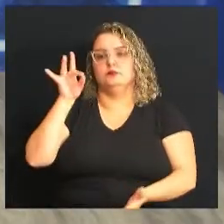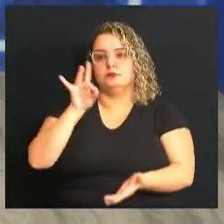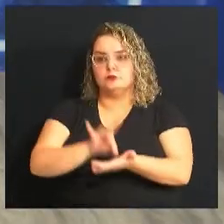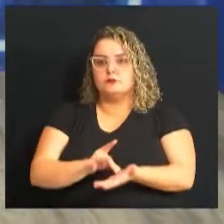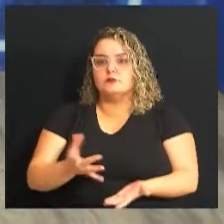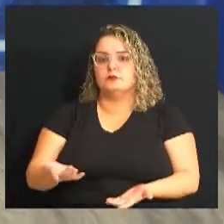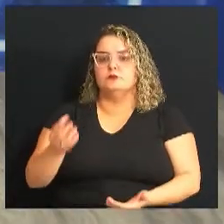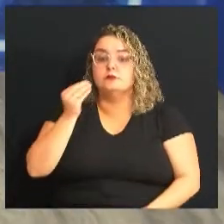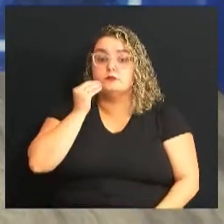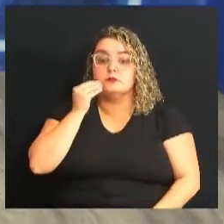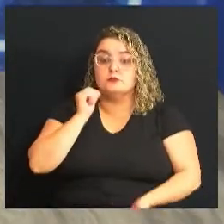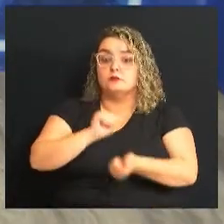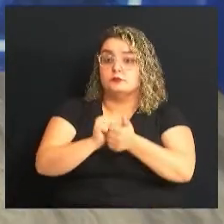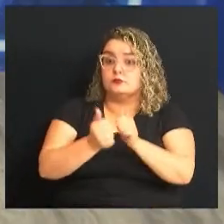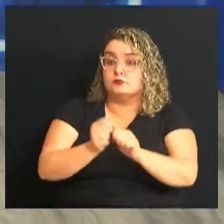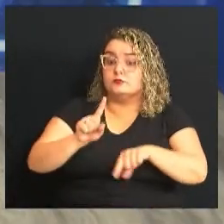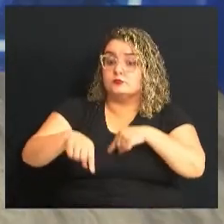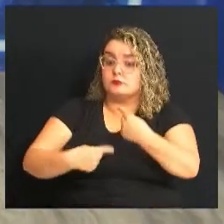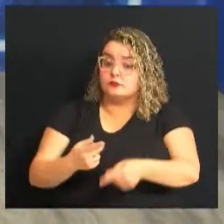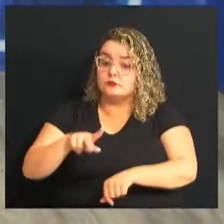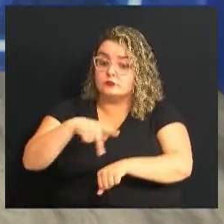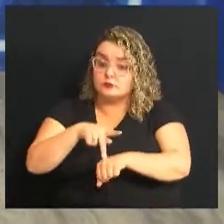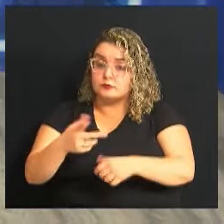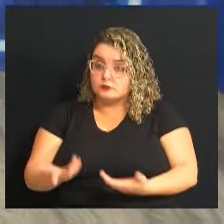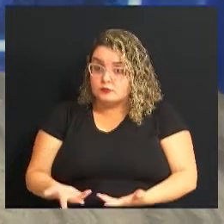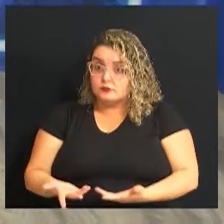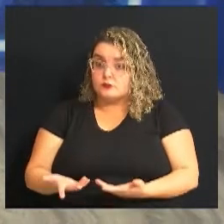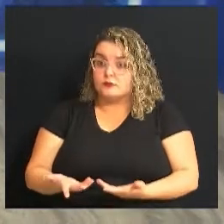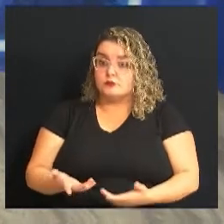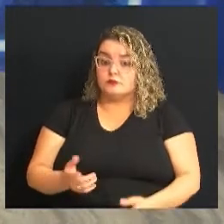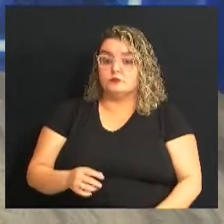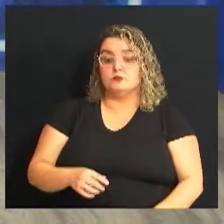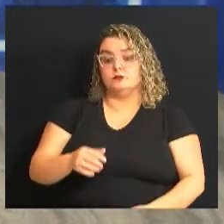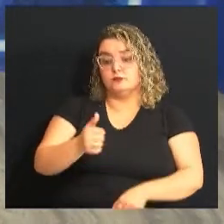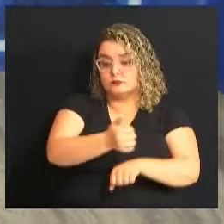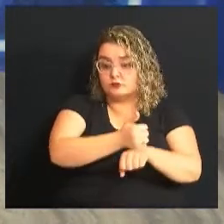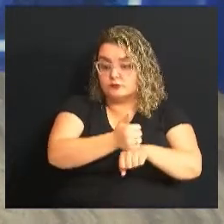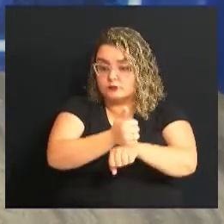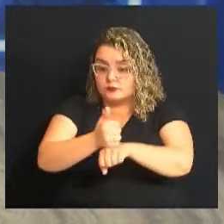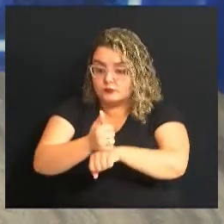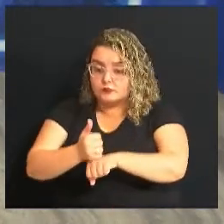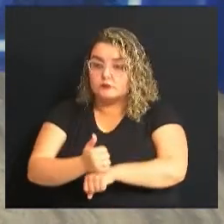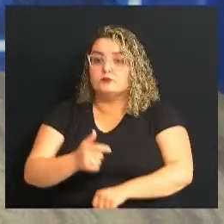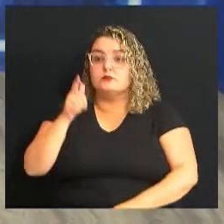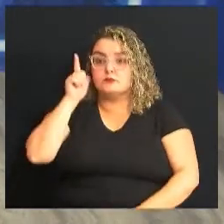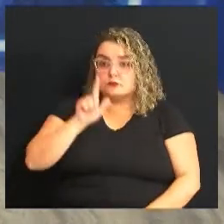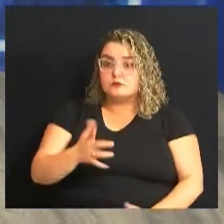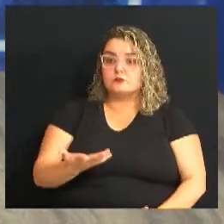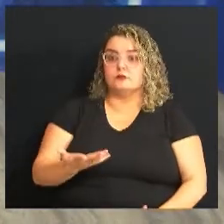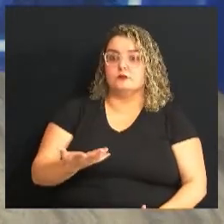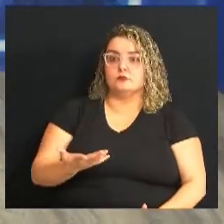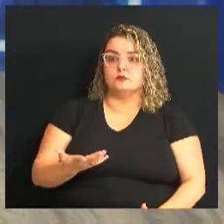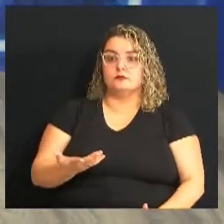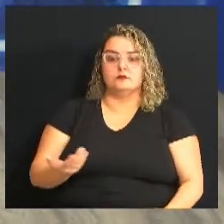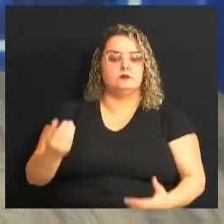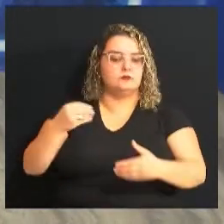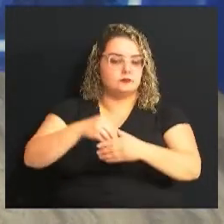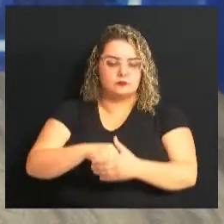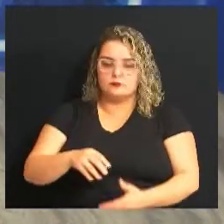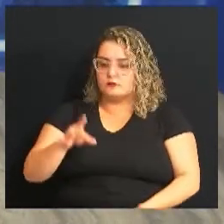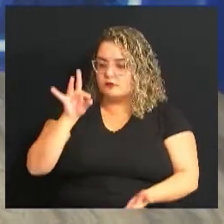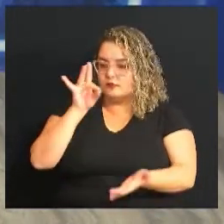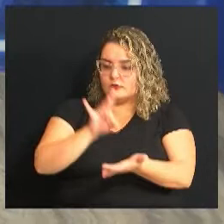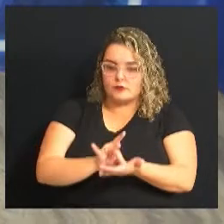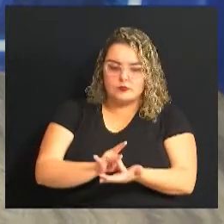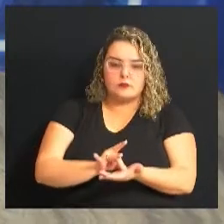adaptar o que deu certo em outros países através destes profissionais para a gente conseguir extrair dentro da nossa realidade, dentro da